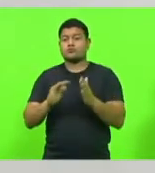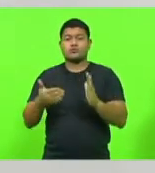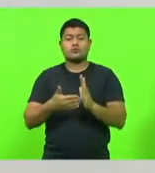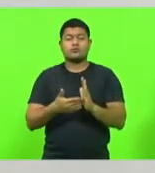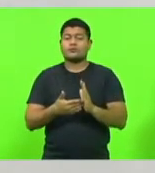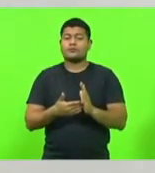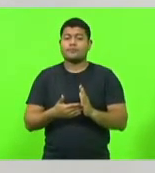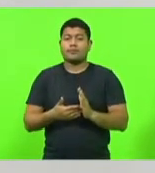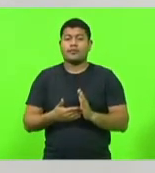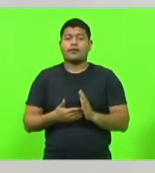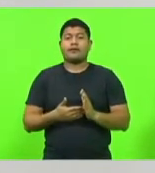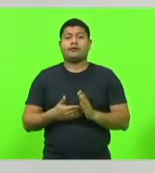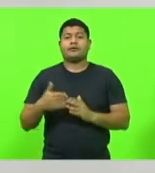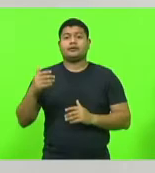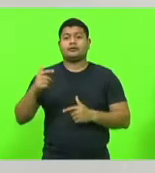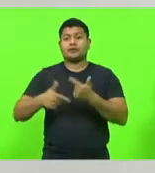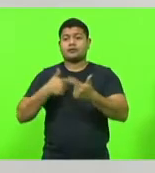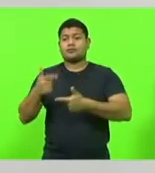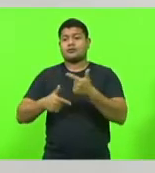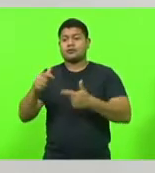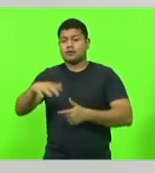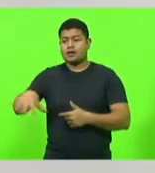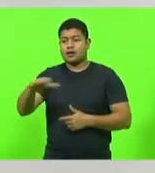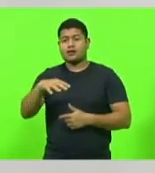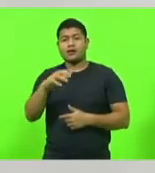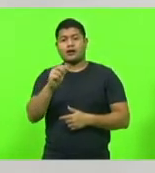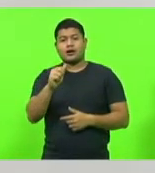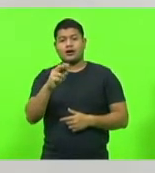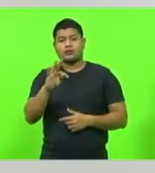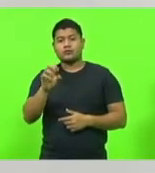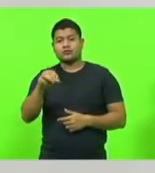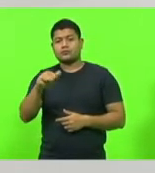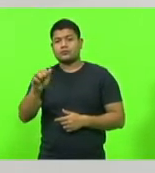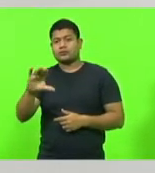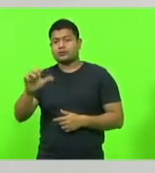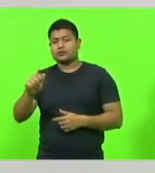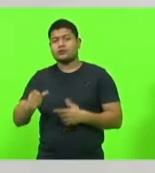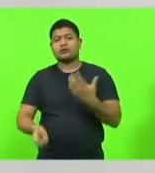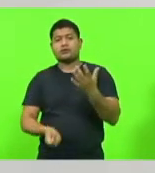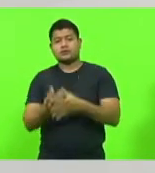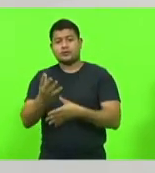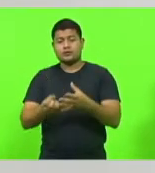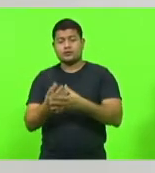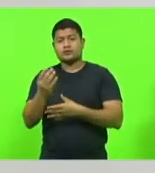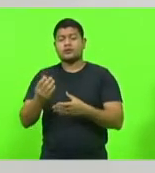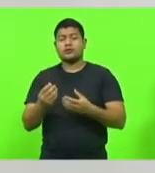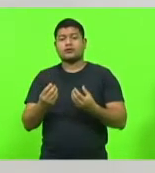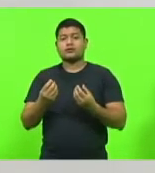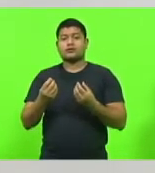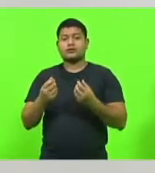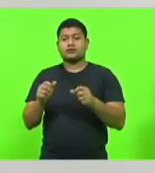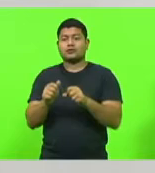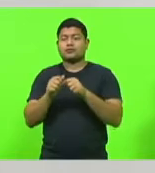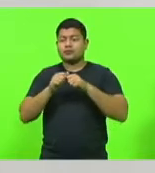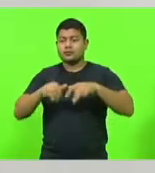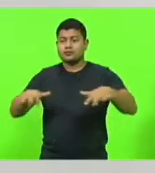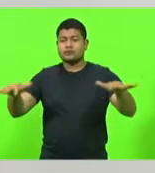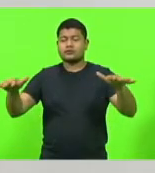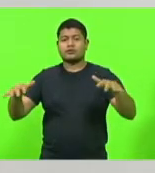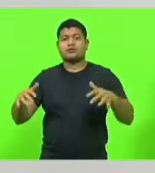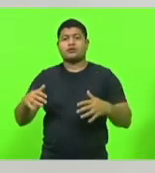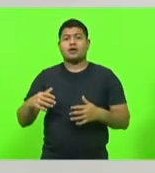nas áreas de automação, geração, transmissão e distribuição de energia e tintas e vernizes